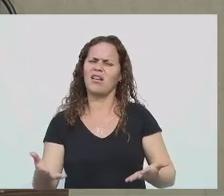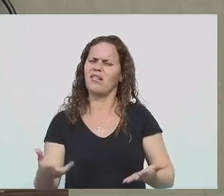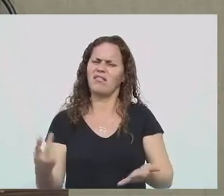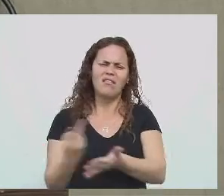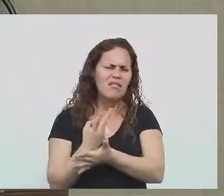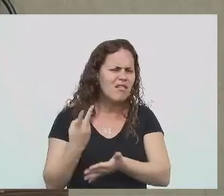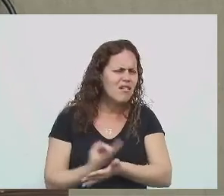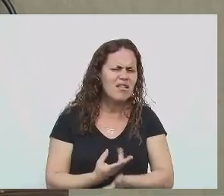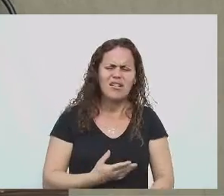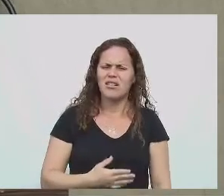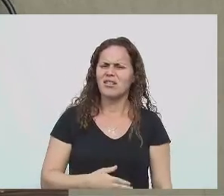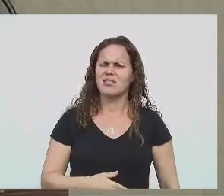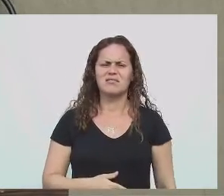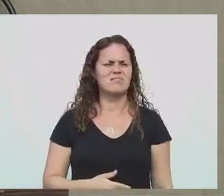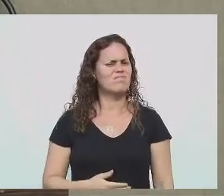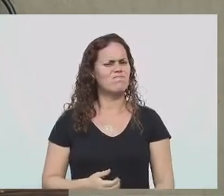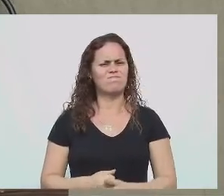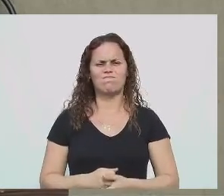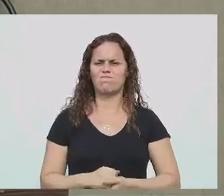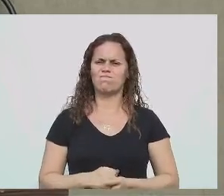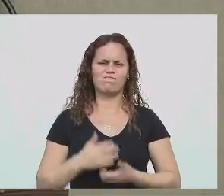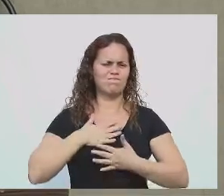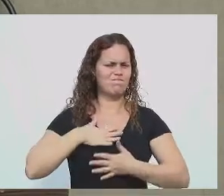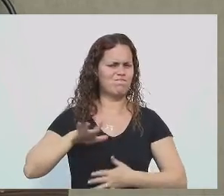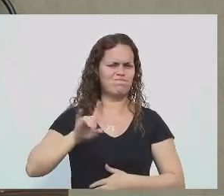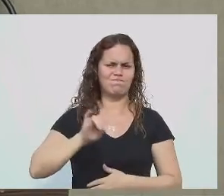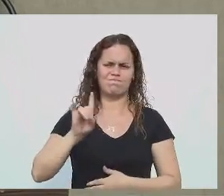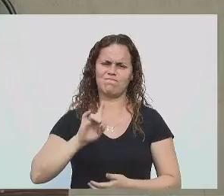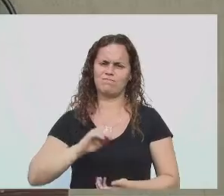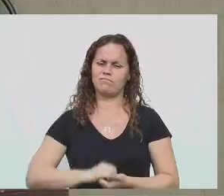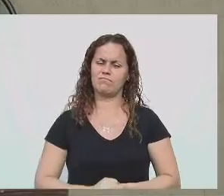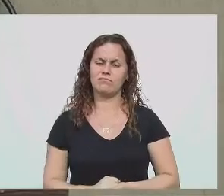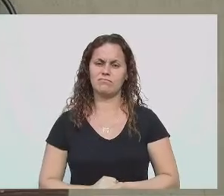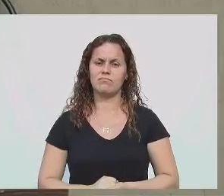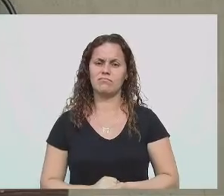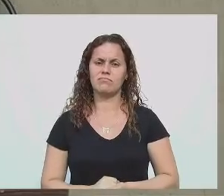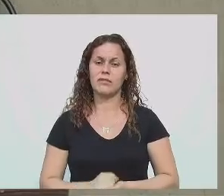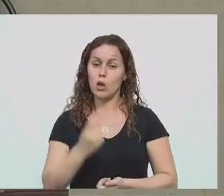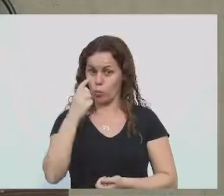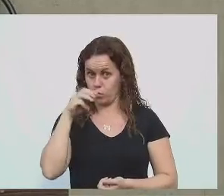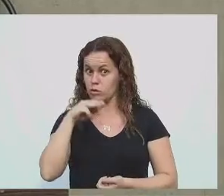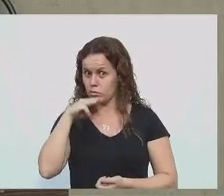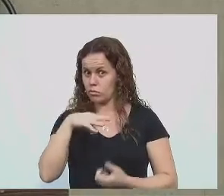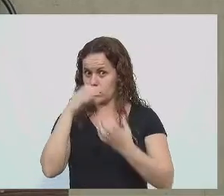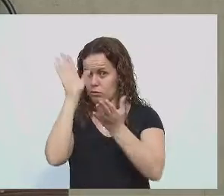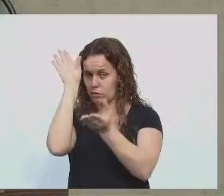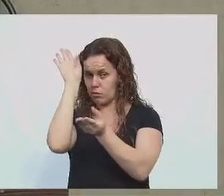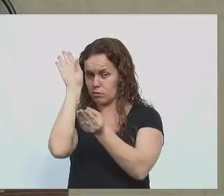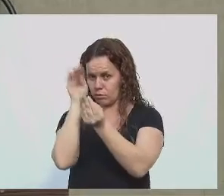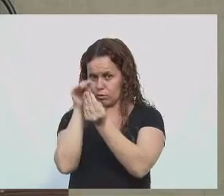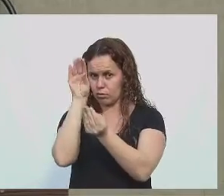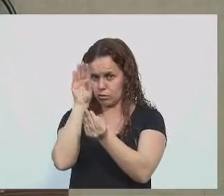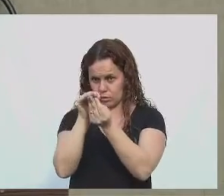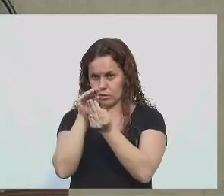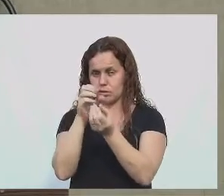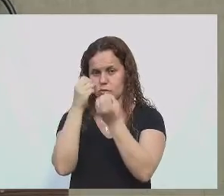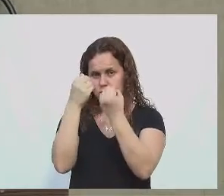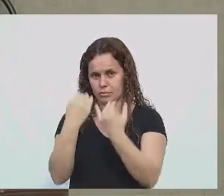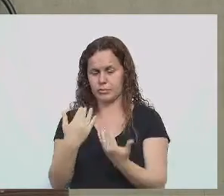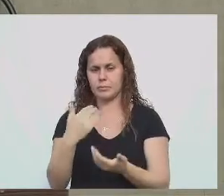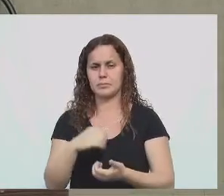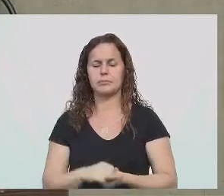Todd. Escandaloso. Senhor presidente, só mais um minutinho para me concluir, que vai ter poucas pessoas para falar.